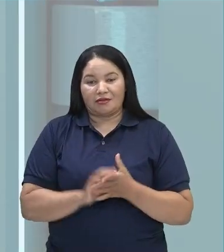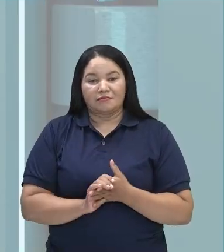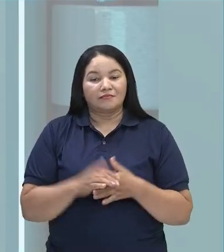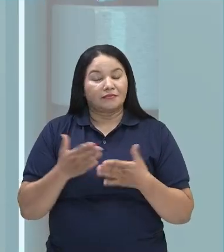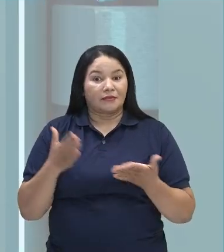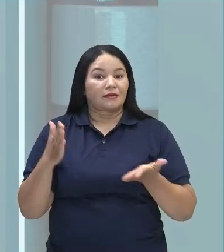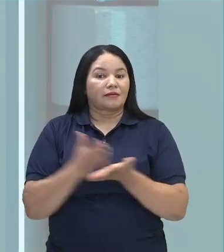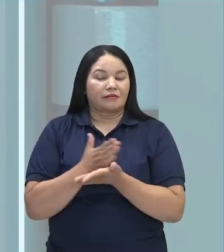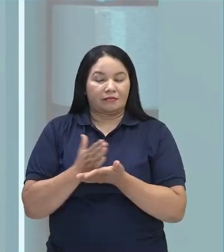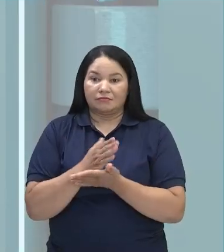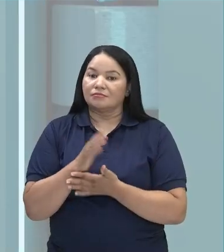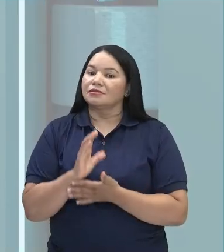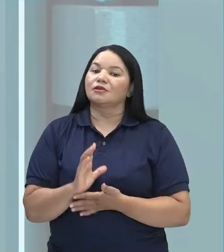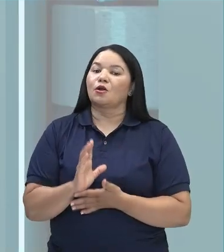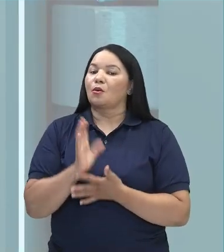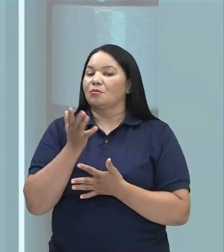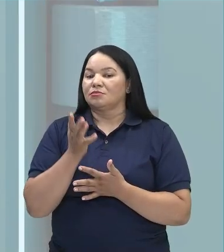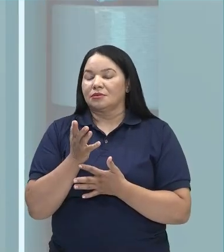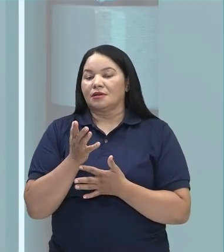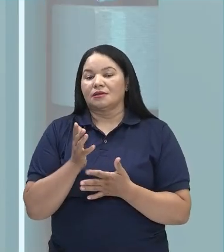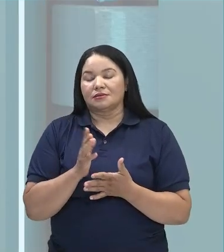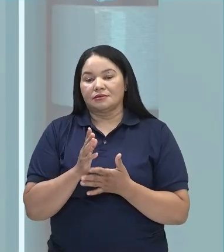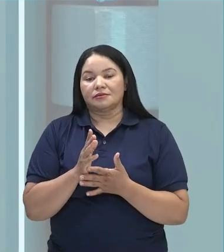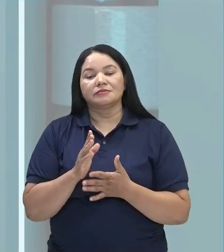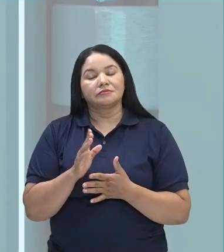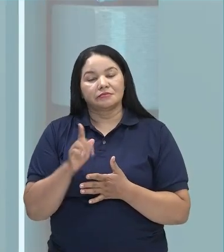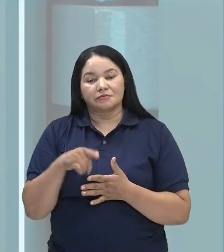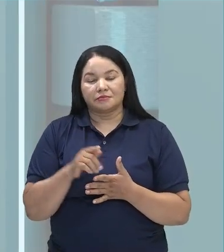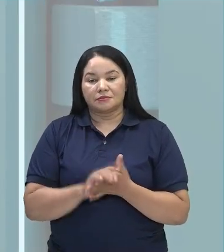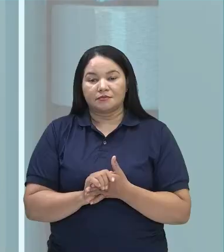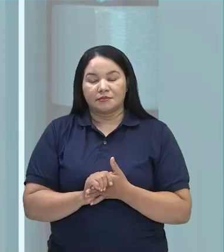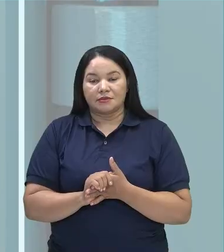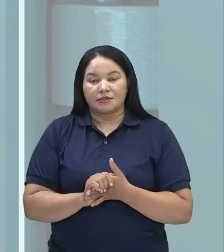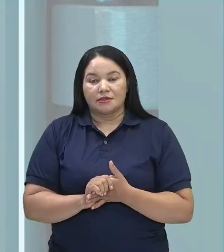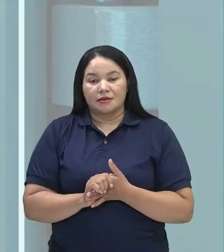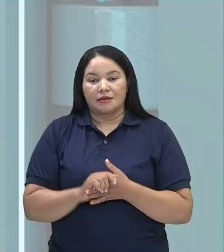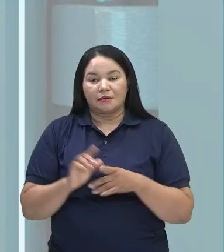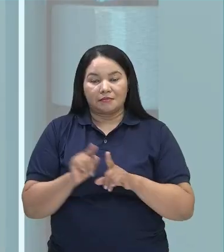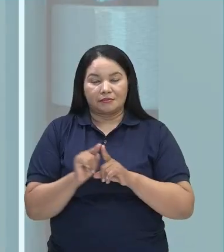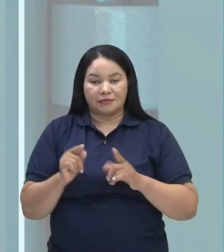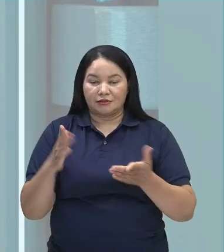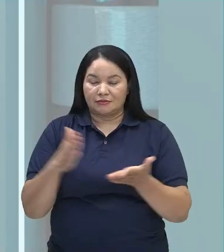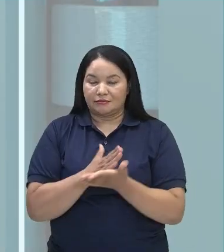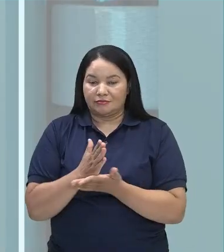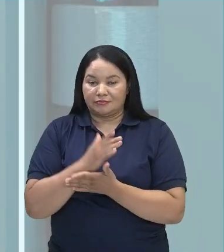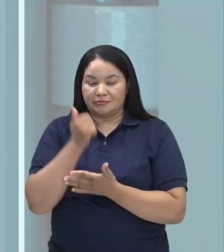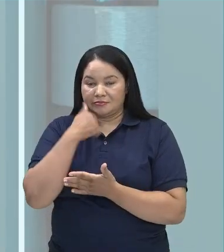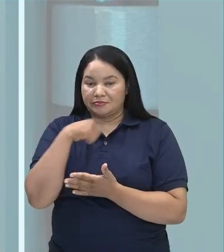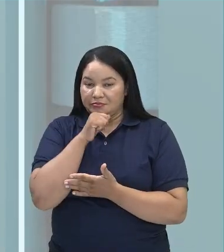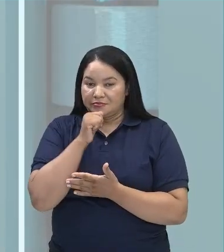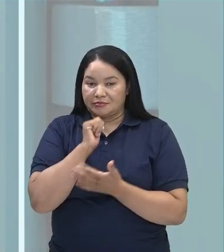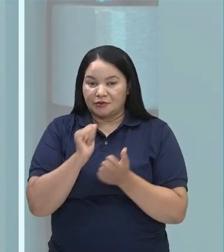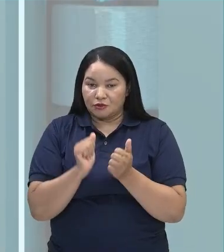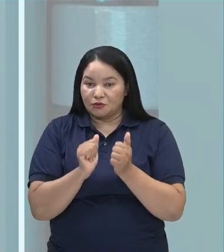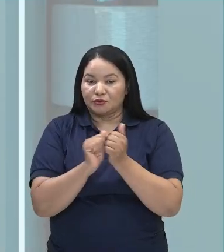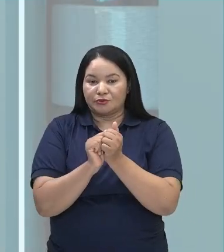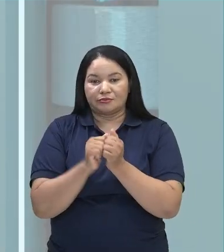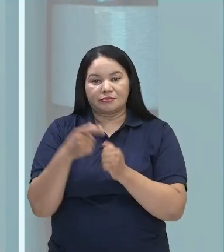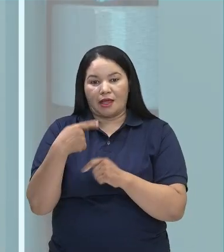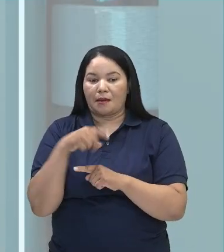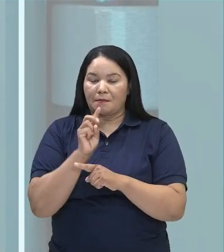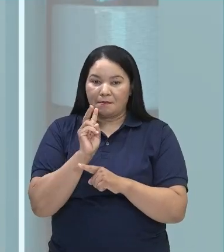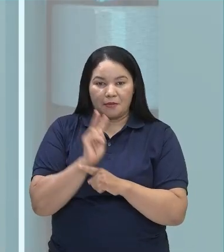não são a maioria, né, e a maioria das mães, elas estão ali para